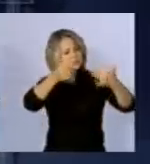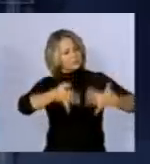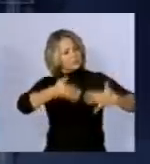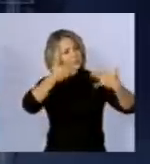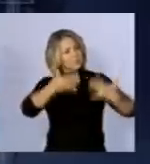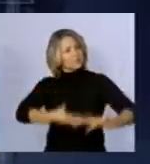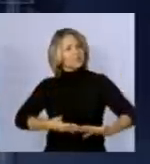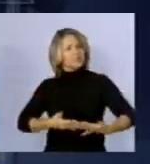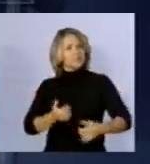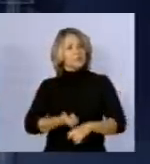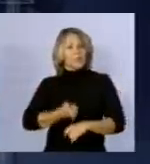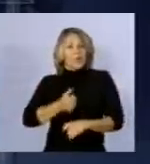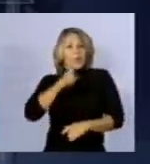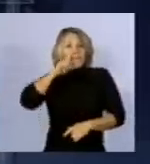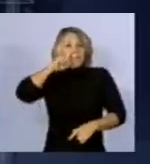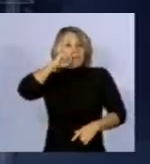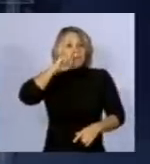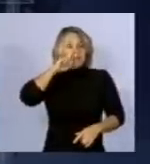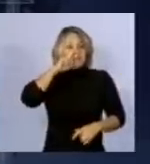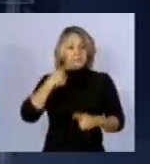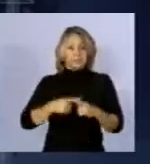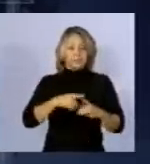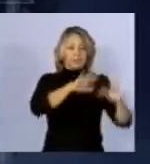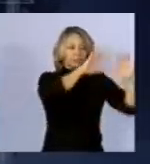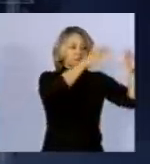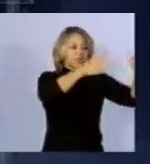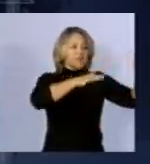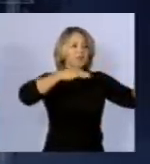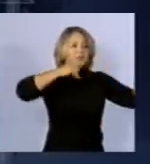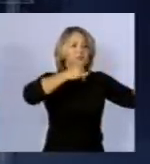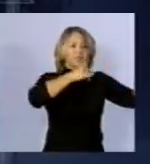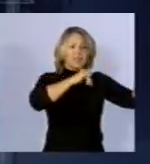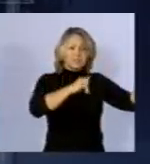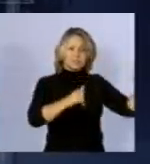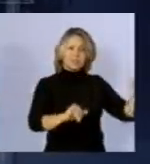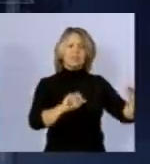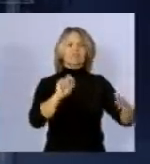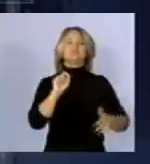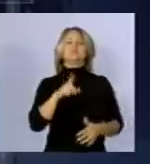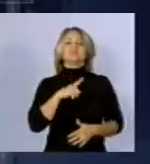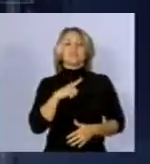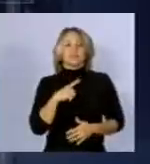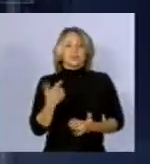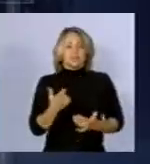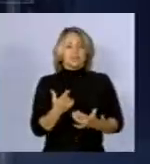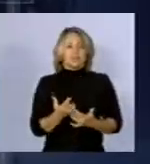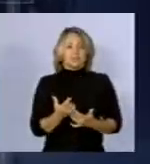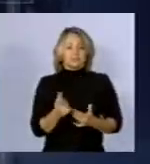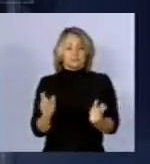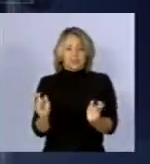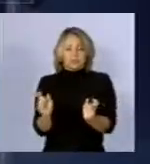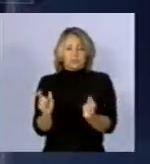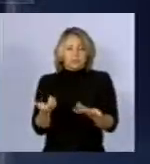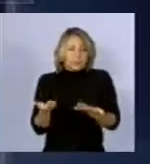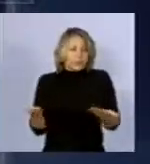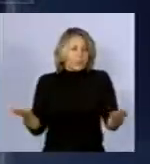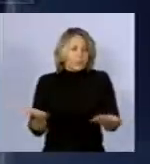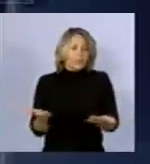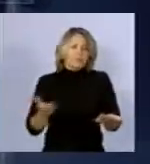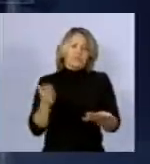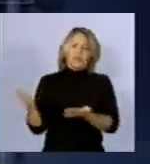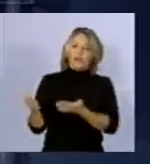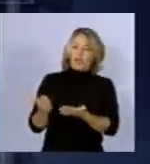de um risco os Campos eletromagnéticos São eh no mínimo eh Há